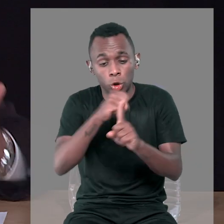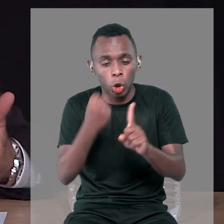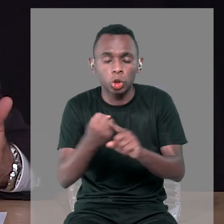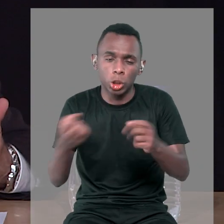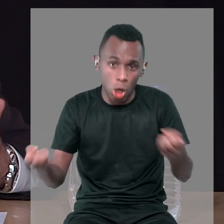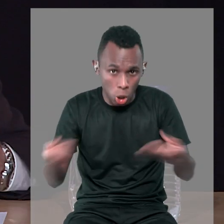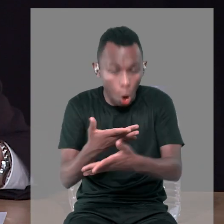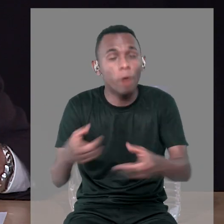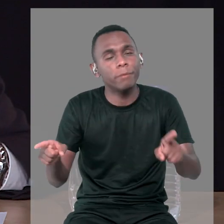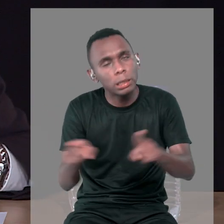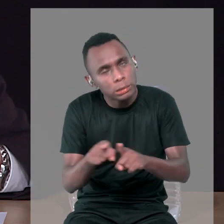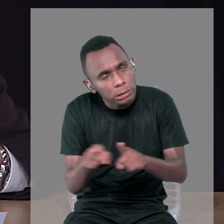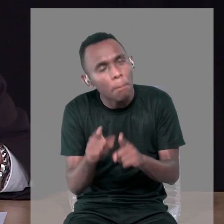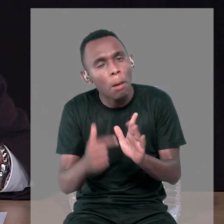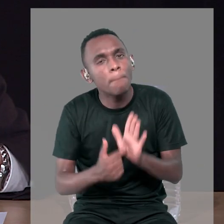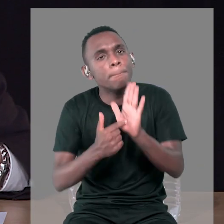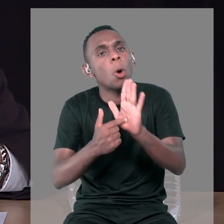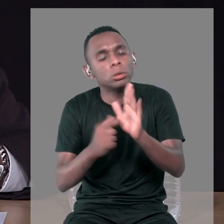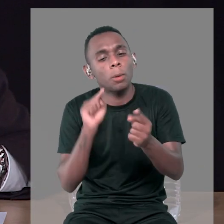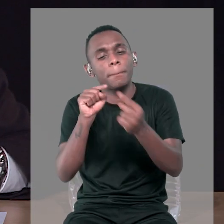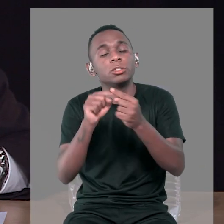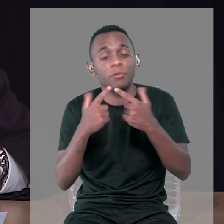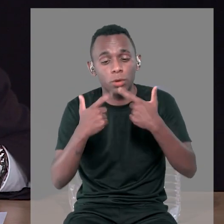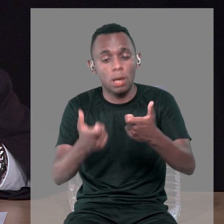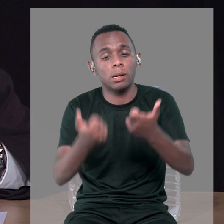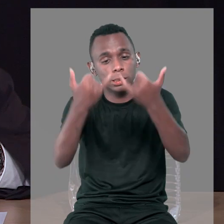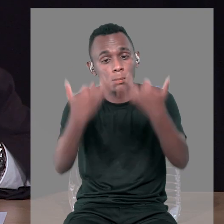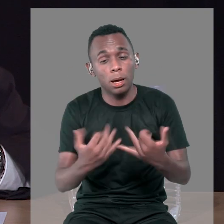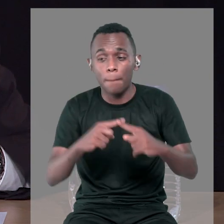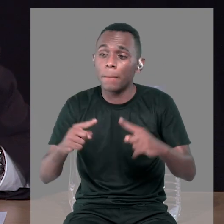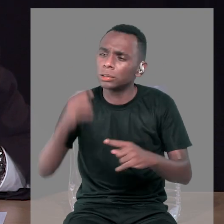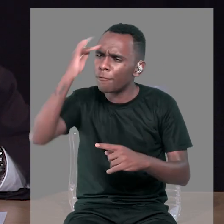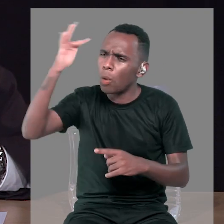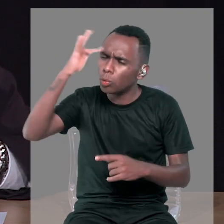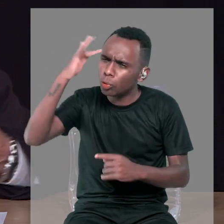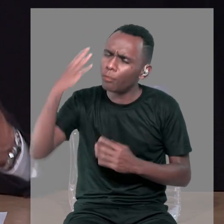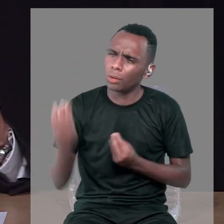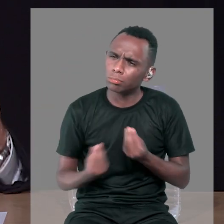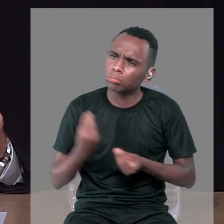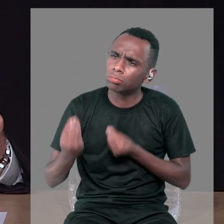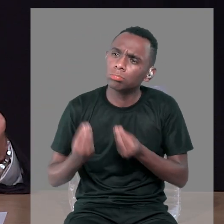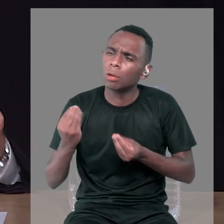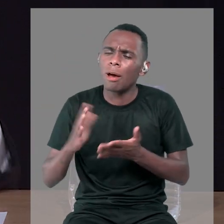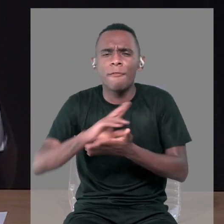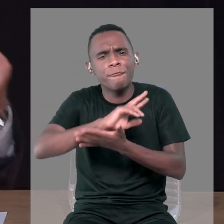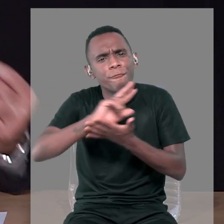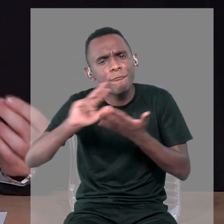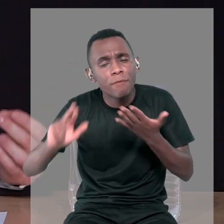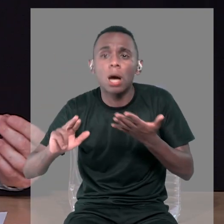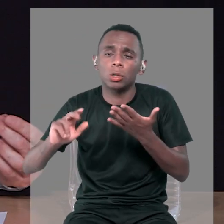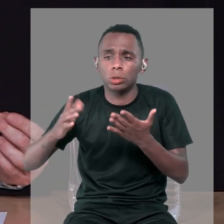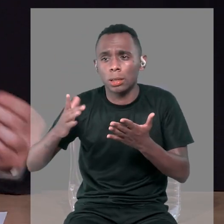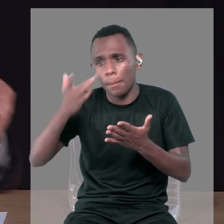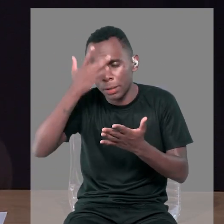contemporânea, também tem a guerra como objeto, mas a filosofia, curiosamente, o número de autores que se ocuparam com a